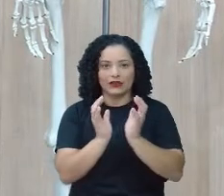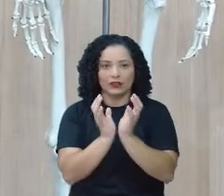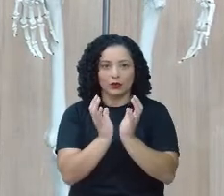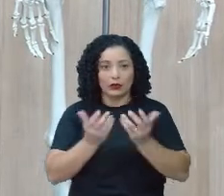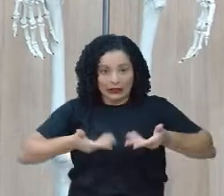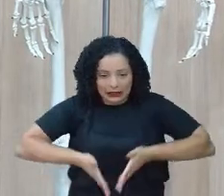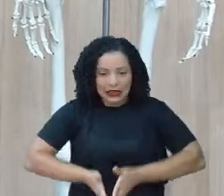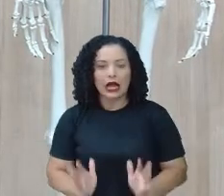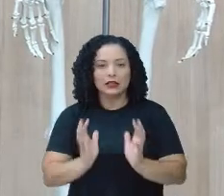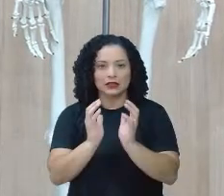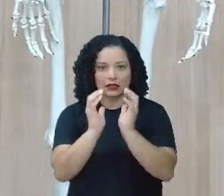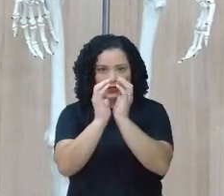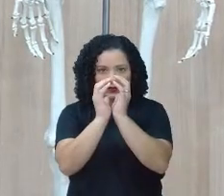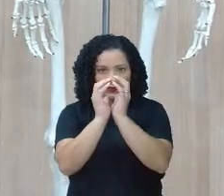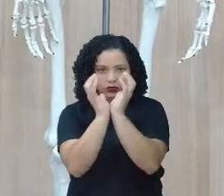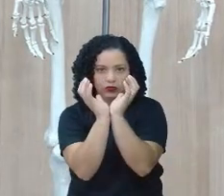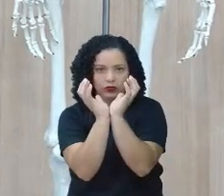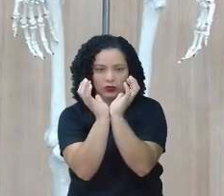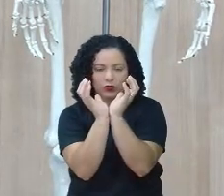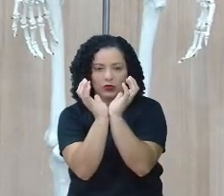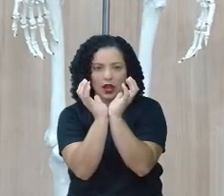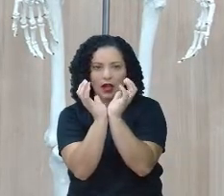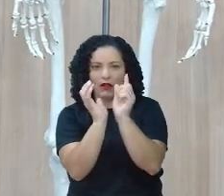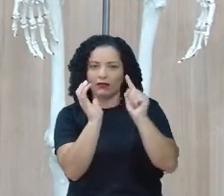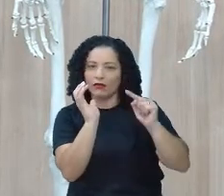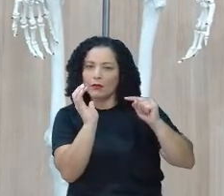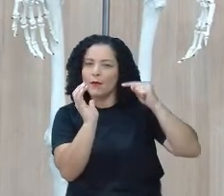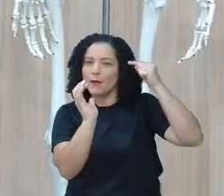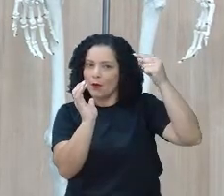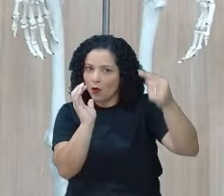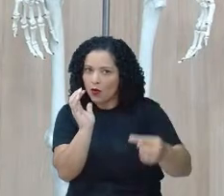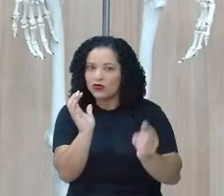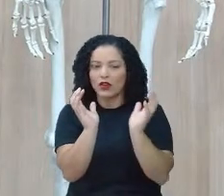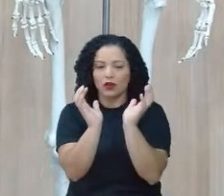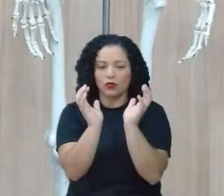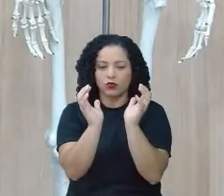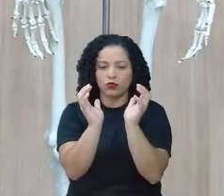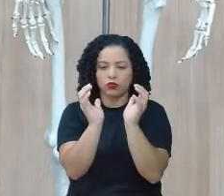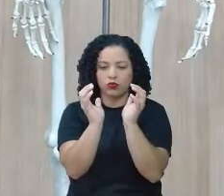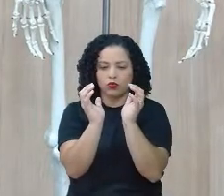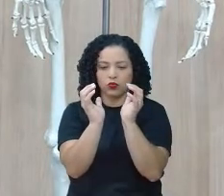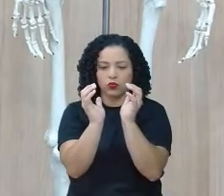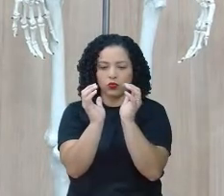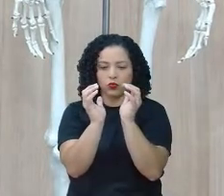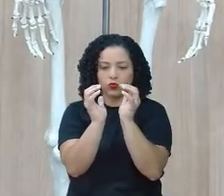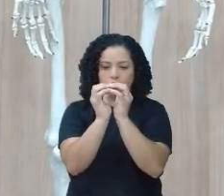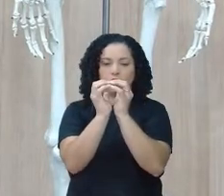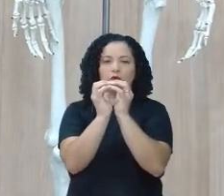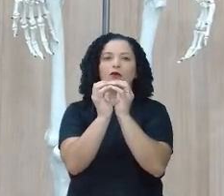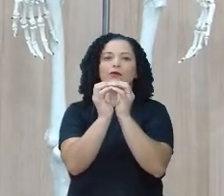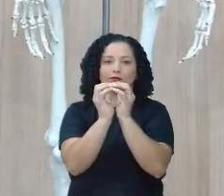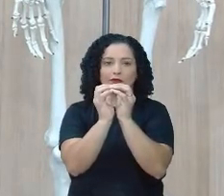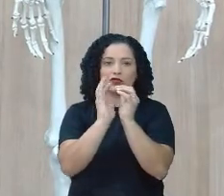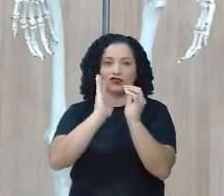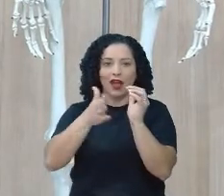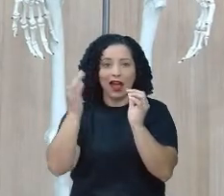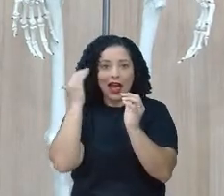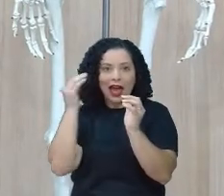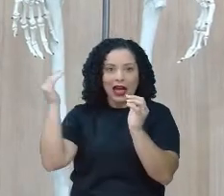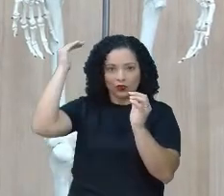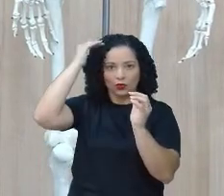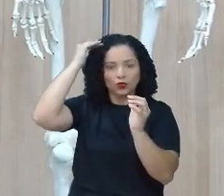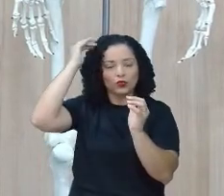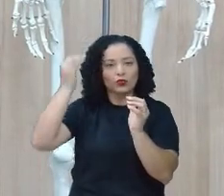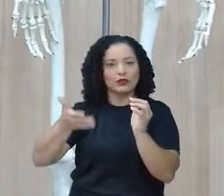vai também se calcificar. E aí formar a questão de ossos, que no caso de um adulto, né,